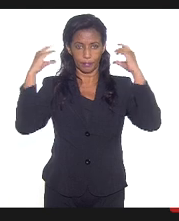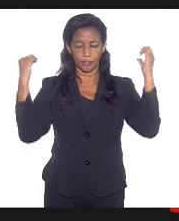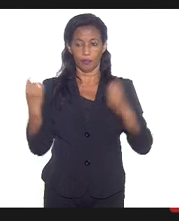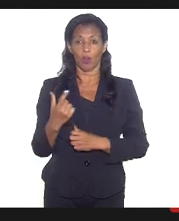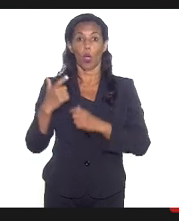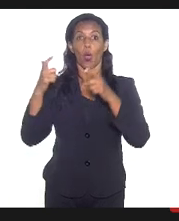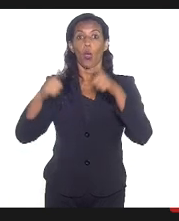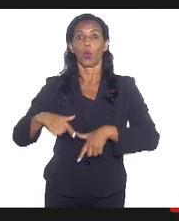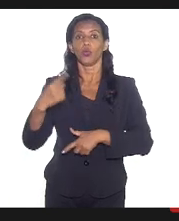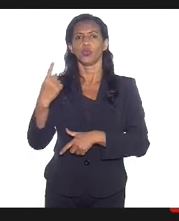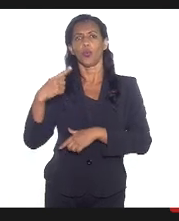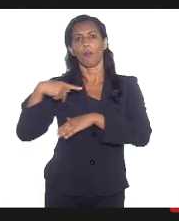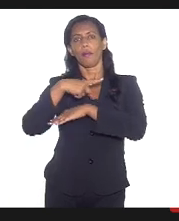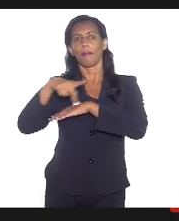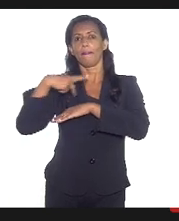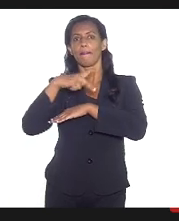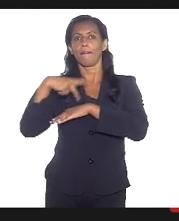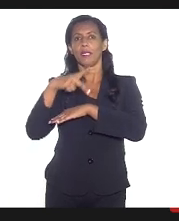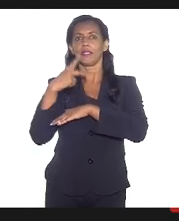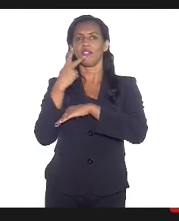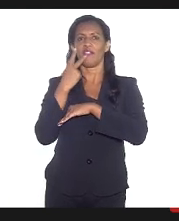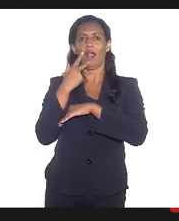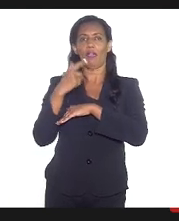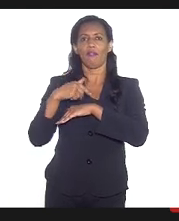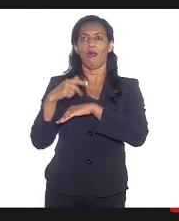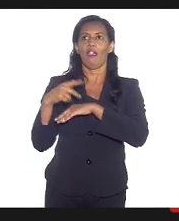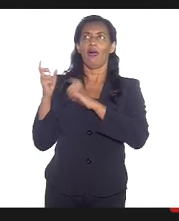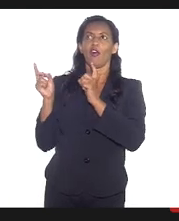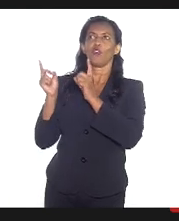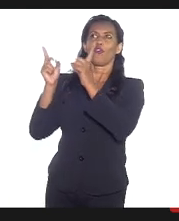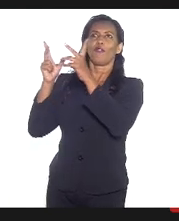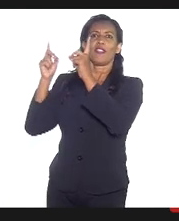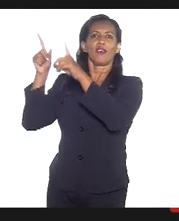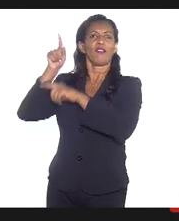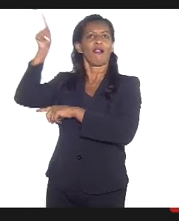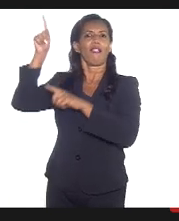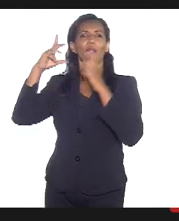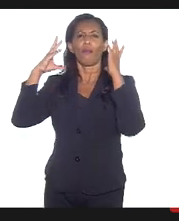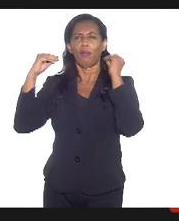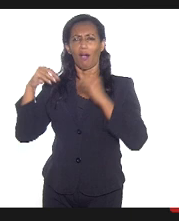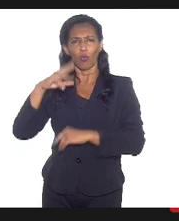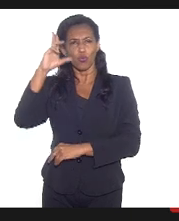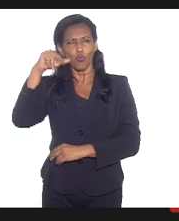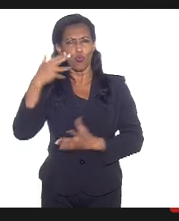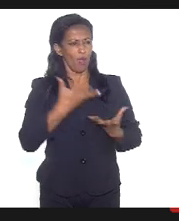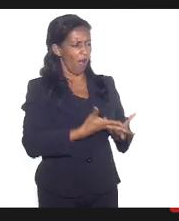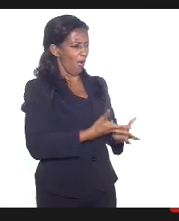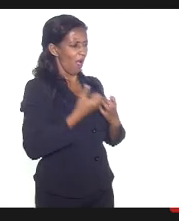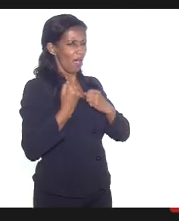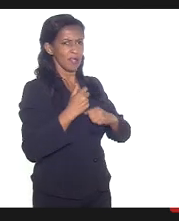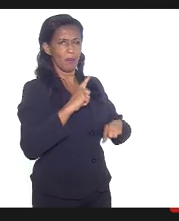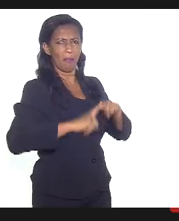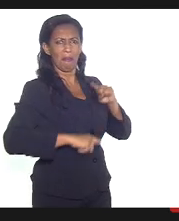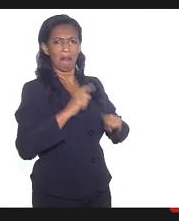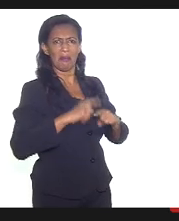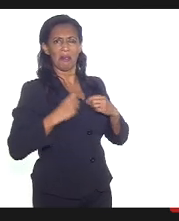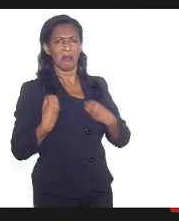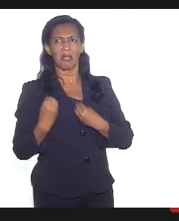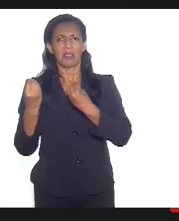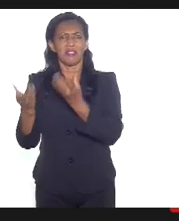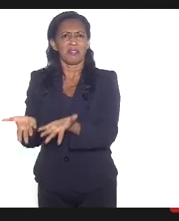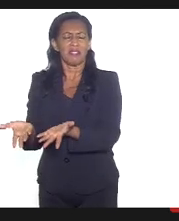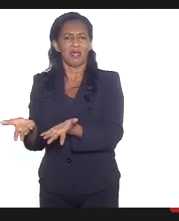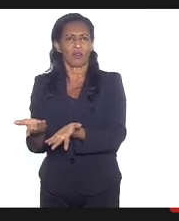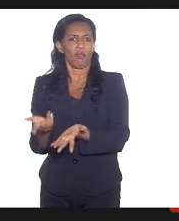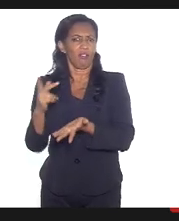empresa nacional falava que vendia para essa holandesa, mas, na verdade, essa holandesa nunca recebeu essa mercadoria e entregou para outra.